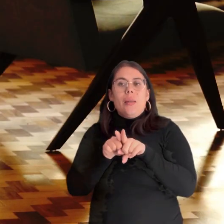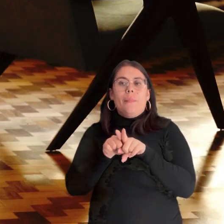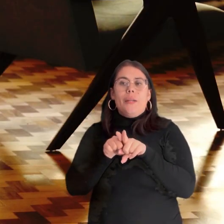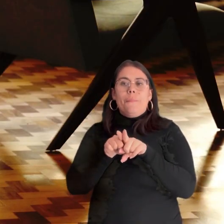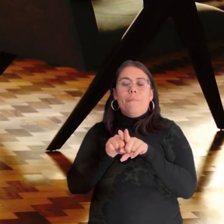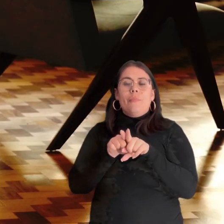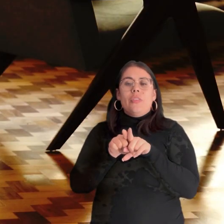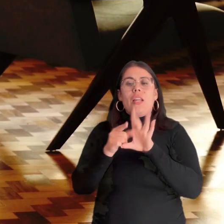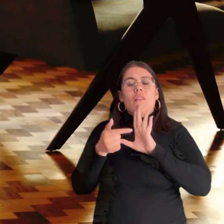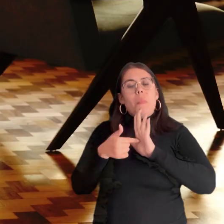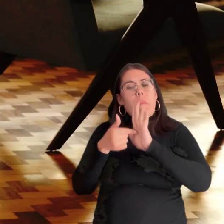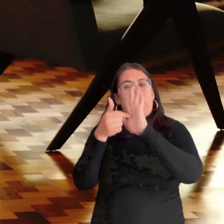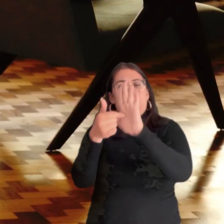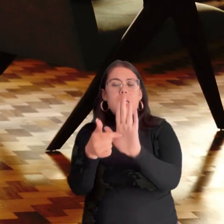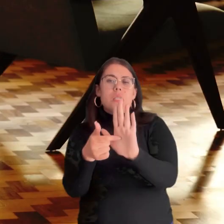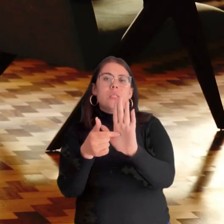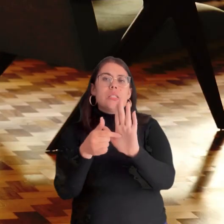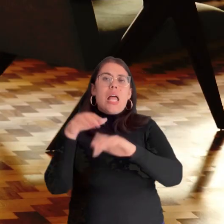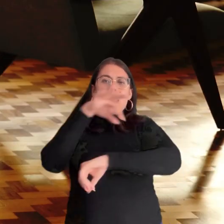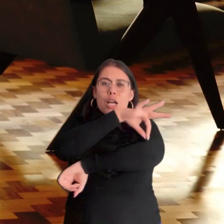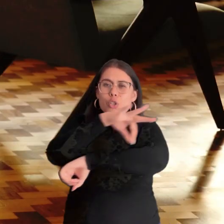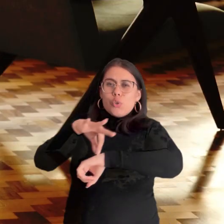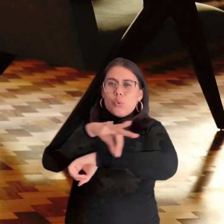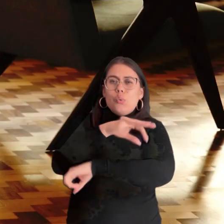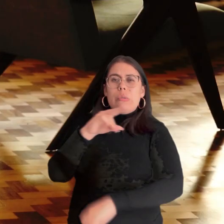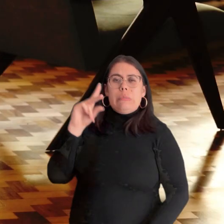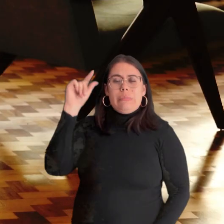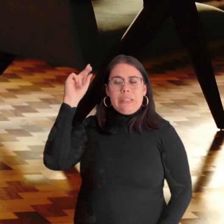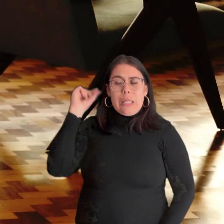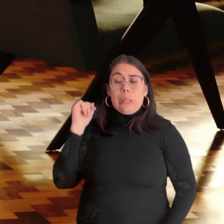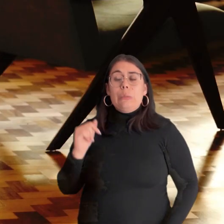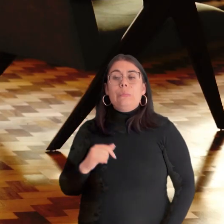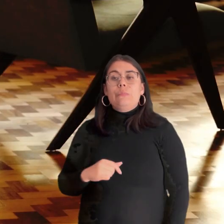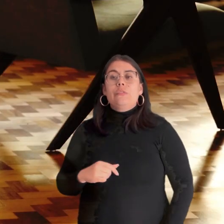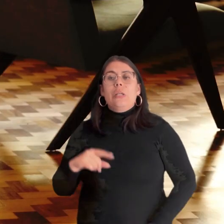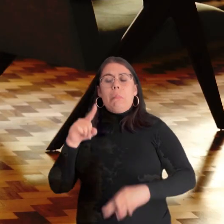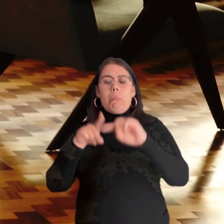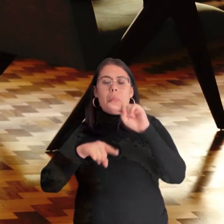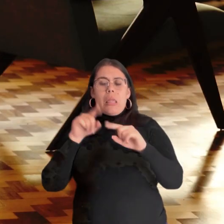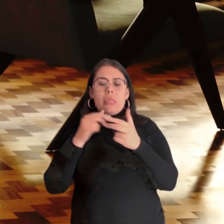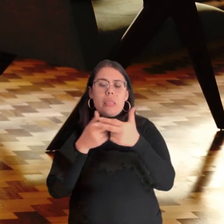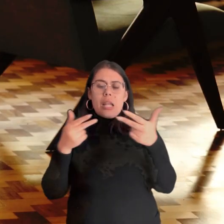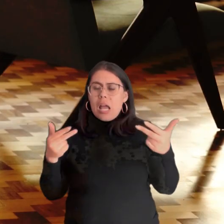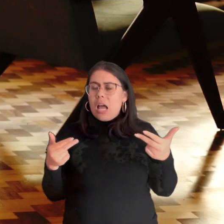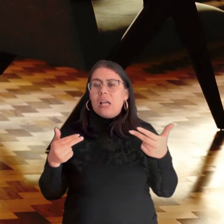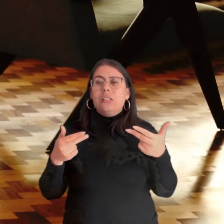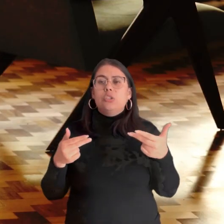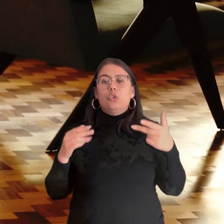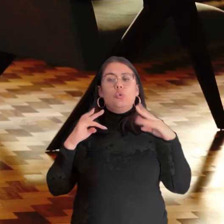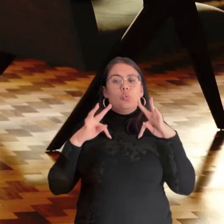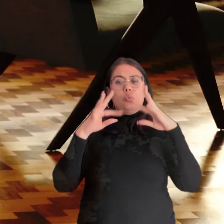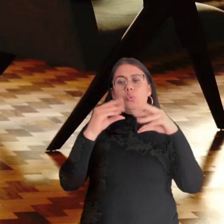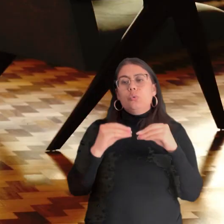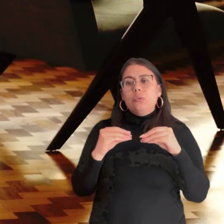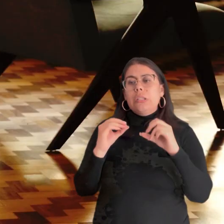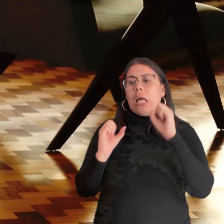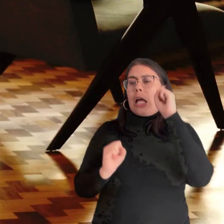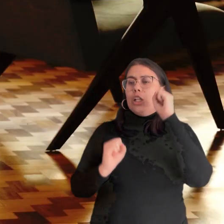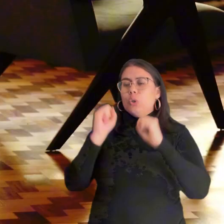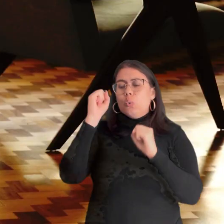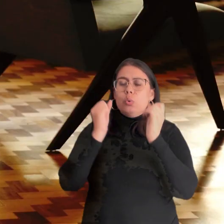época, materiais, revestimentos, a indústria estava começando a aparecer no Brasil, né?